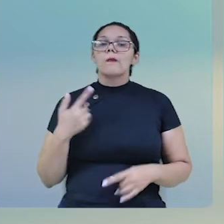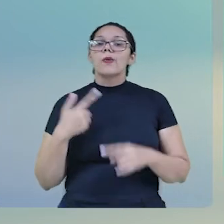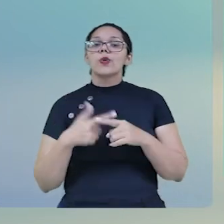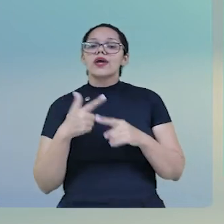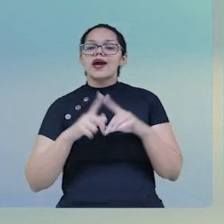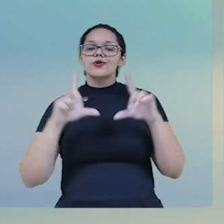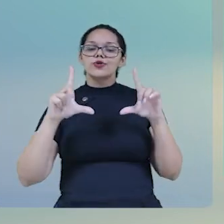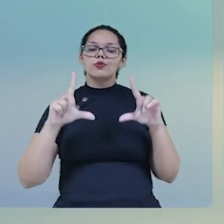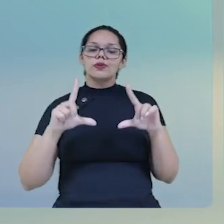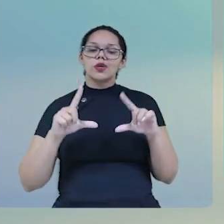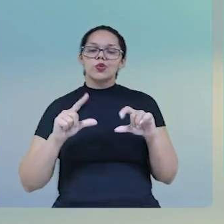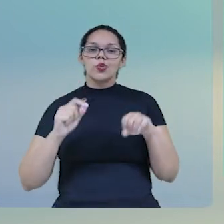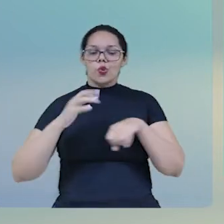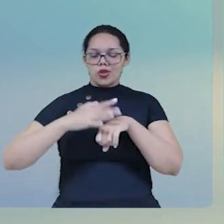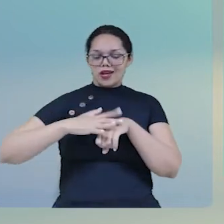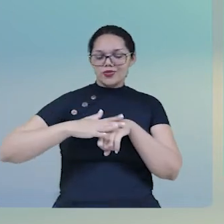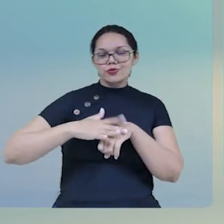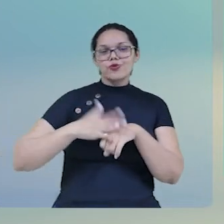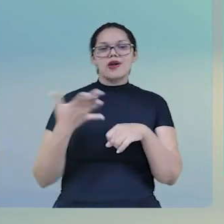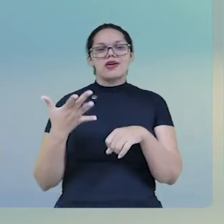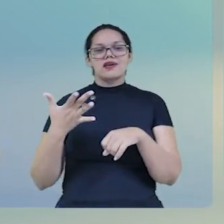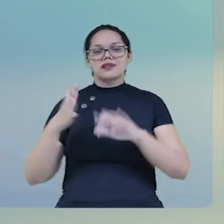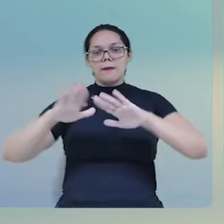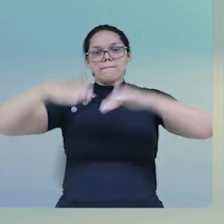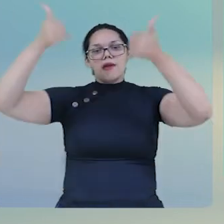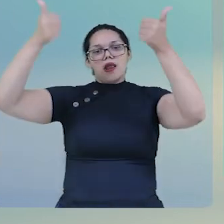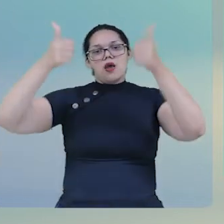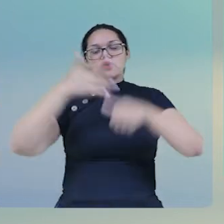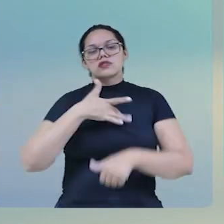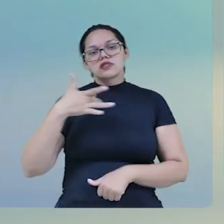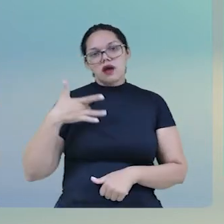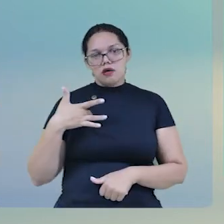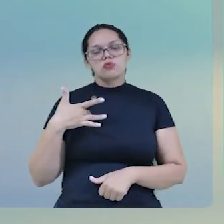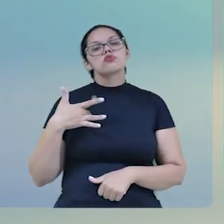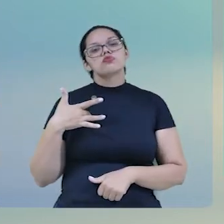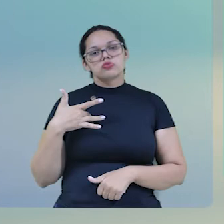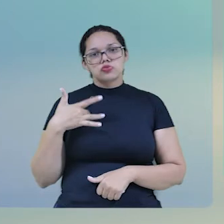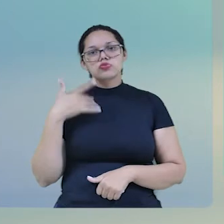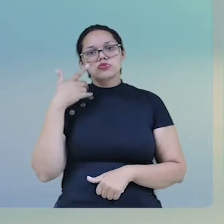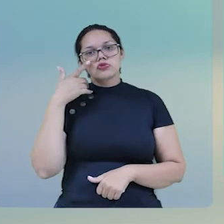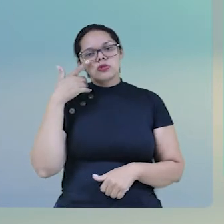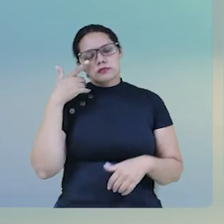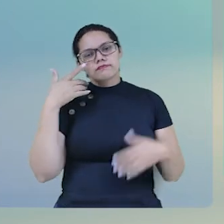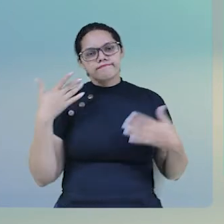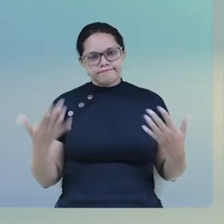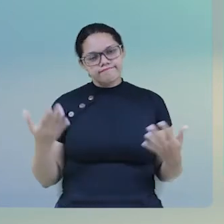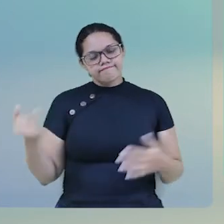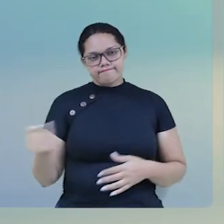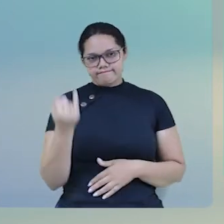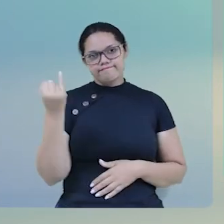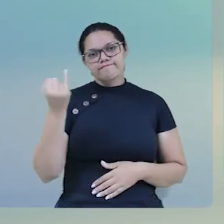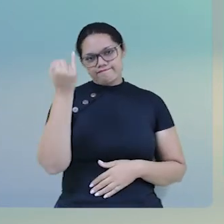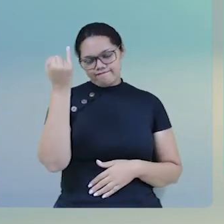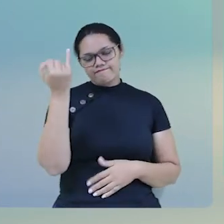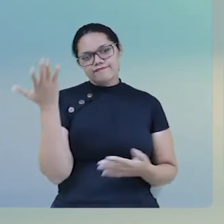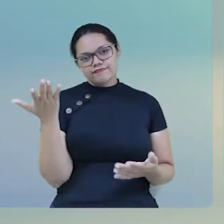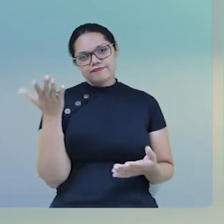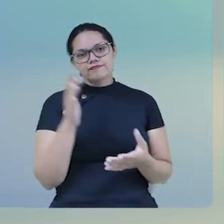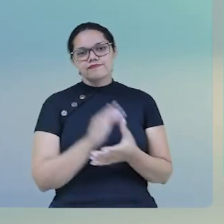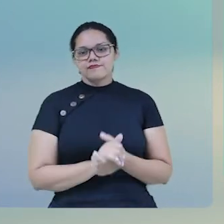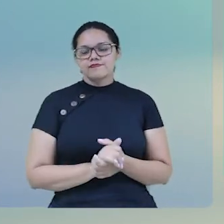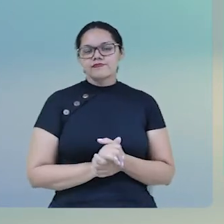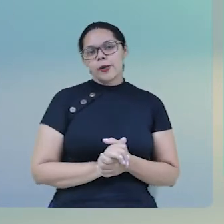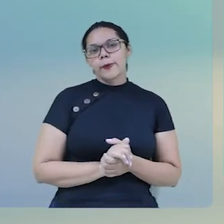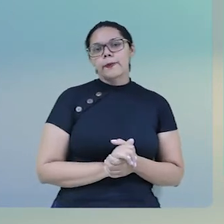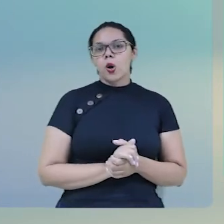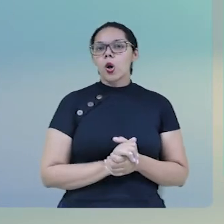comorbidades, indivíduos com melhor saúde, diminui o impacto lá no Sistema Único de Saúde, diminui os indivíduos